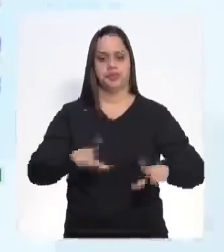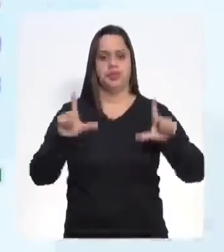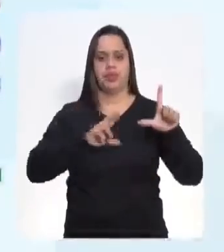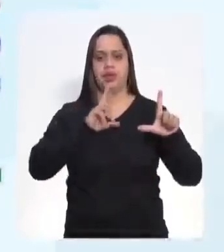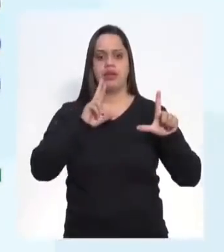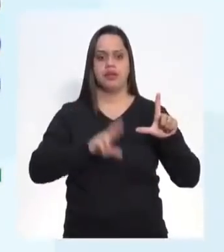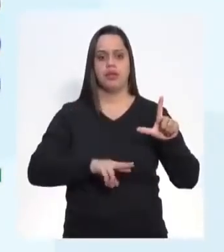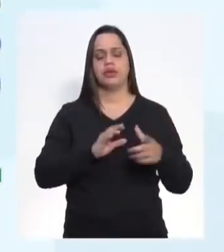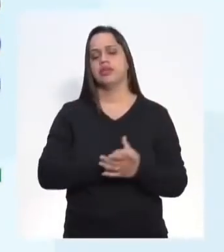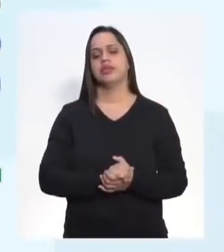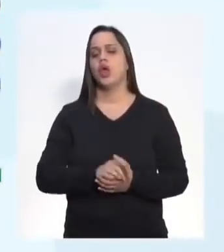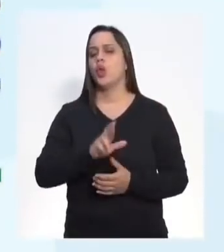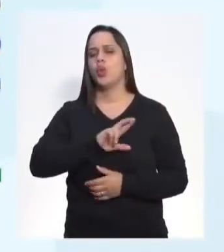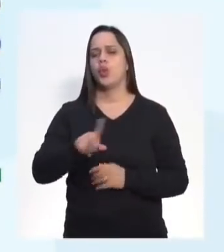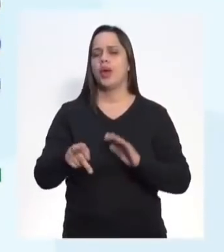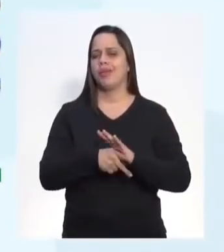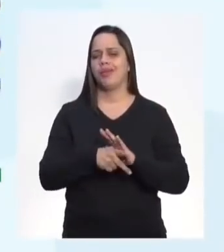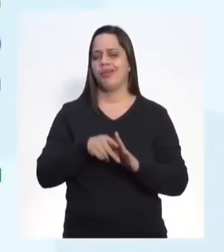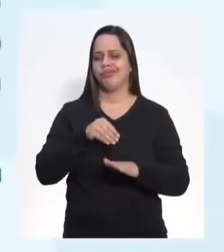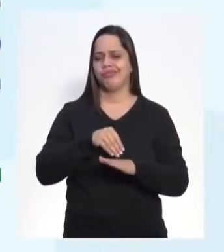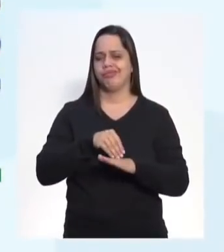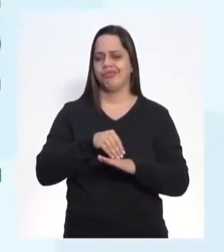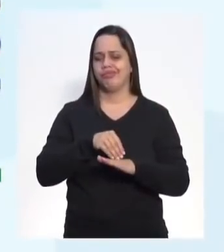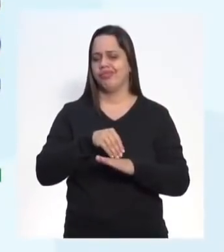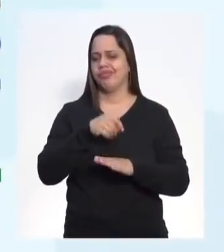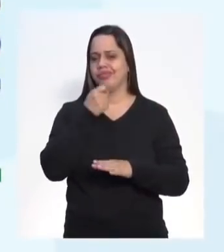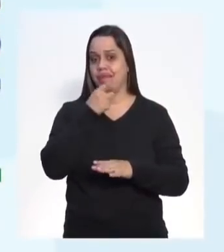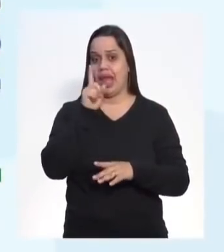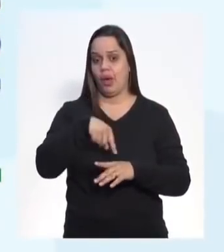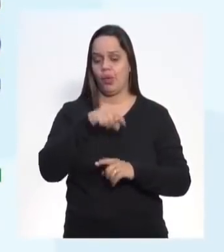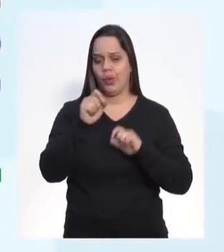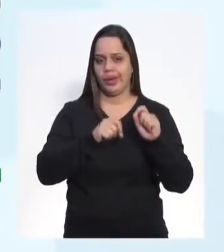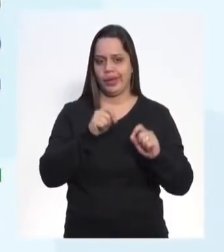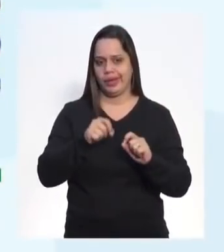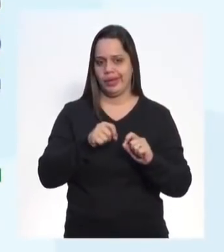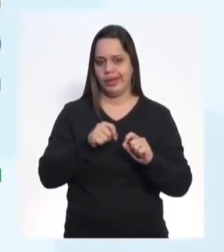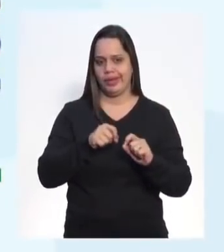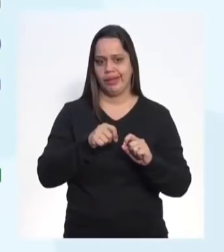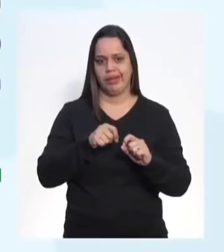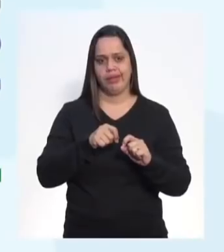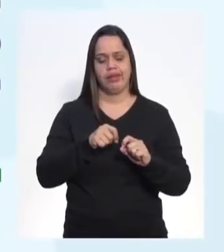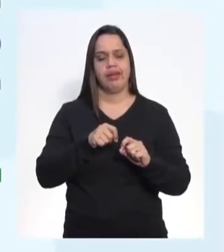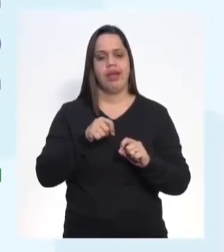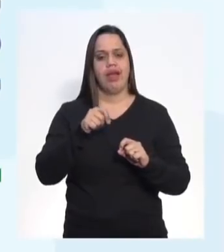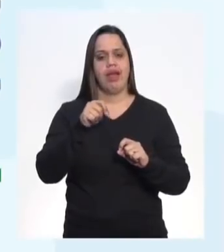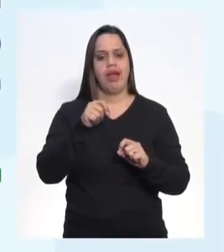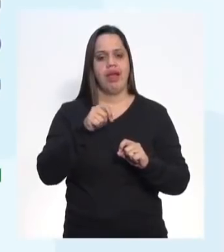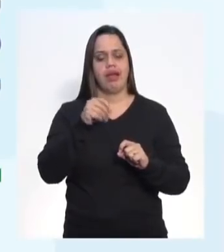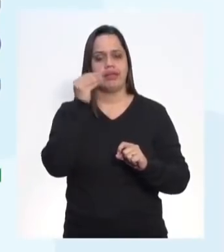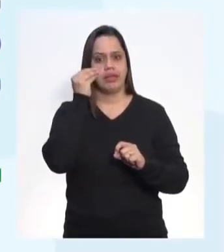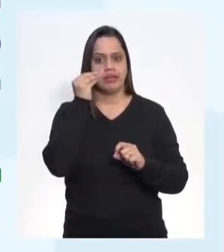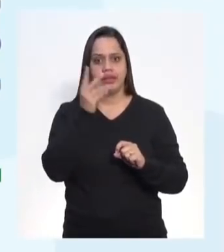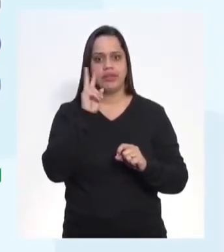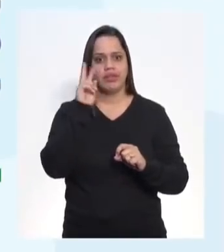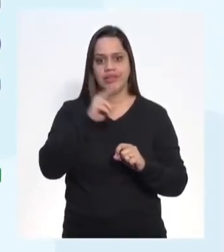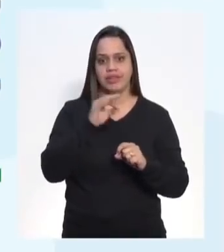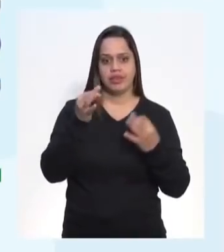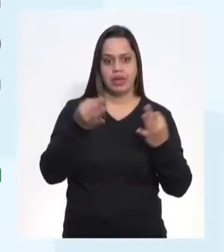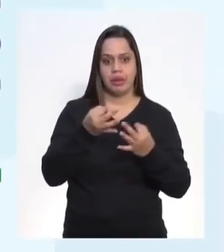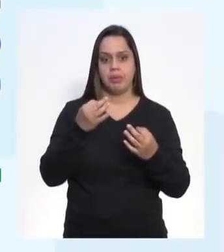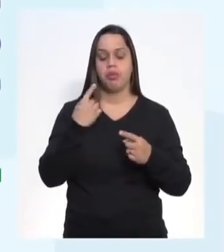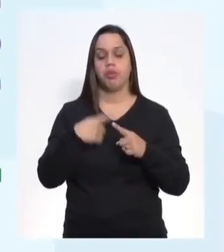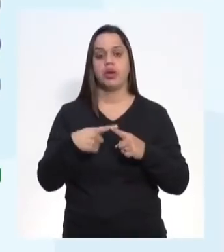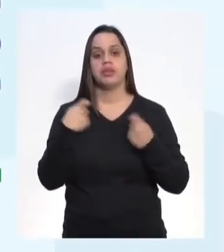daí não é que é uma pegadinha, né? É a questão da atenção no enunciado, né? Então, uma Copa aí você teria que entender